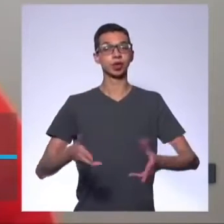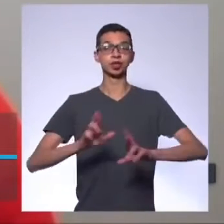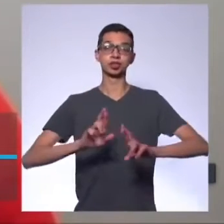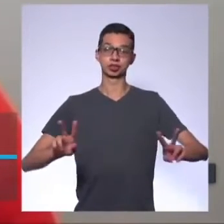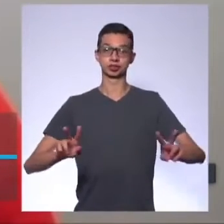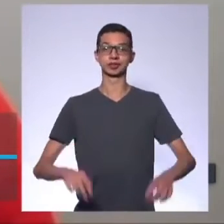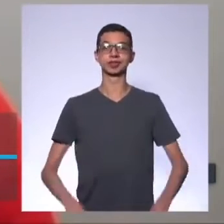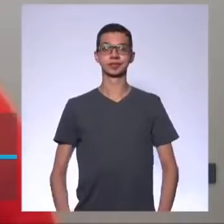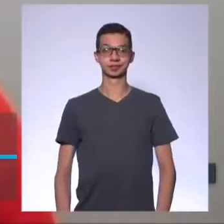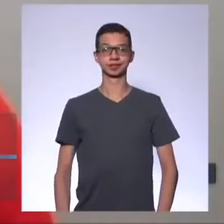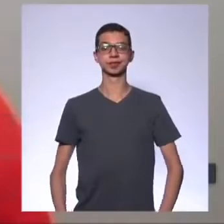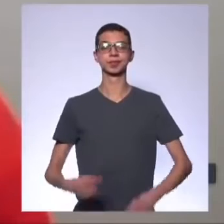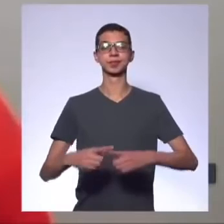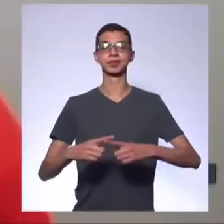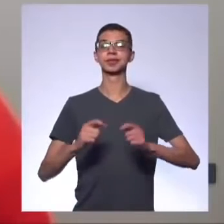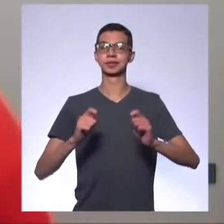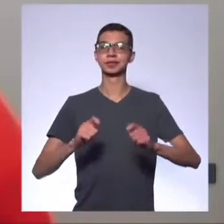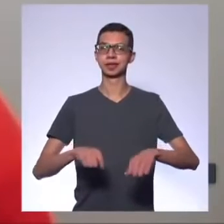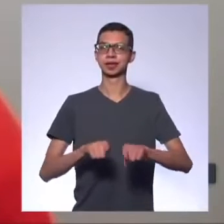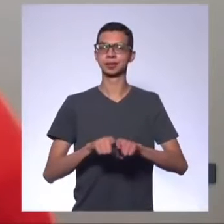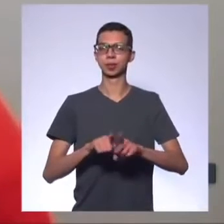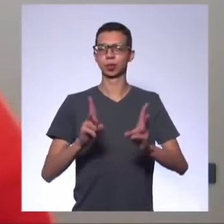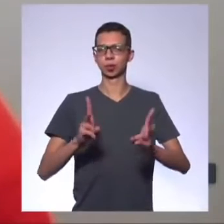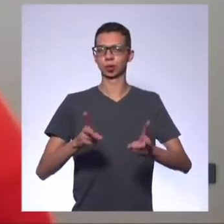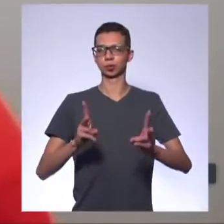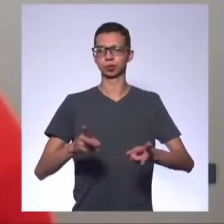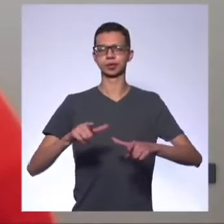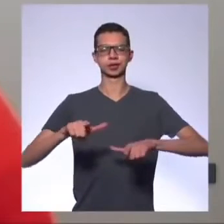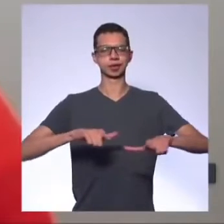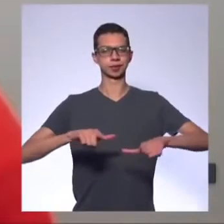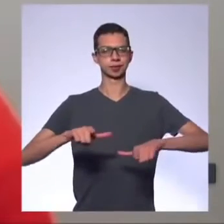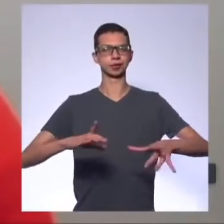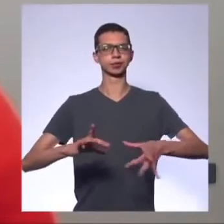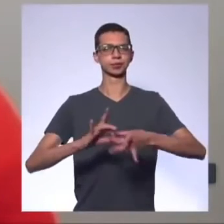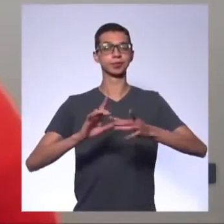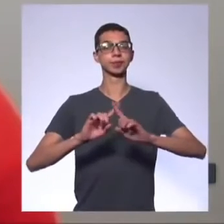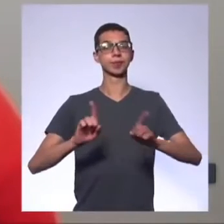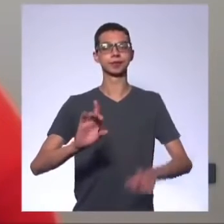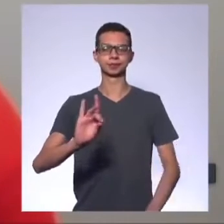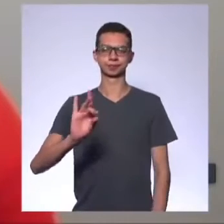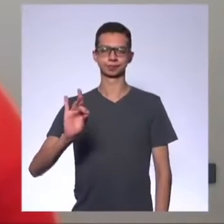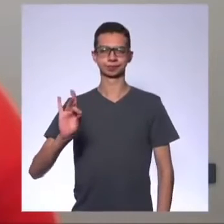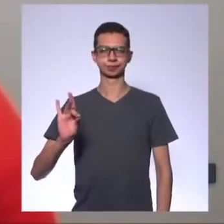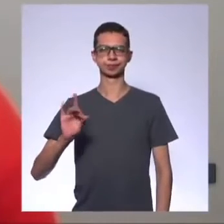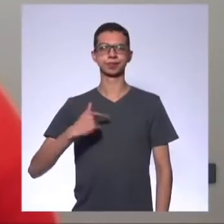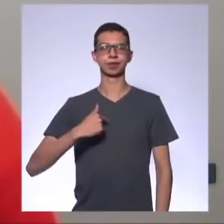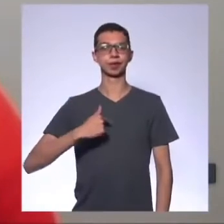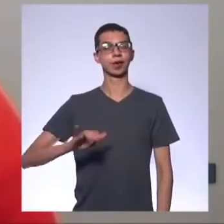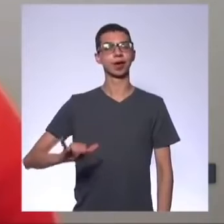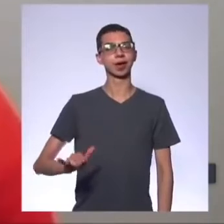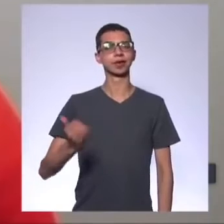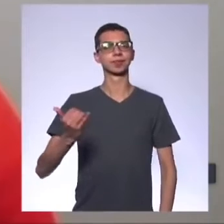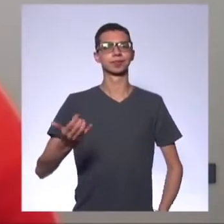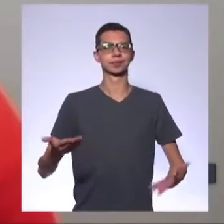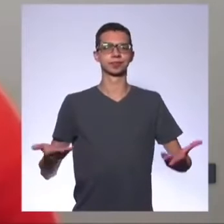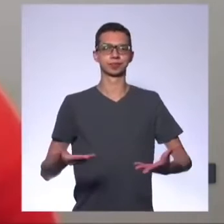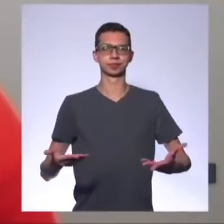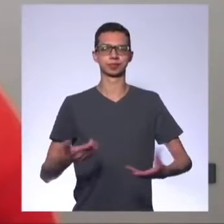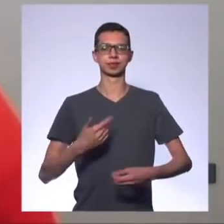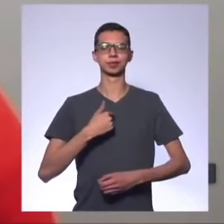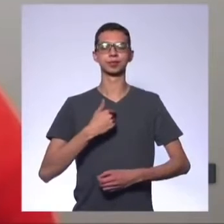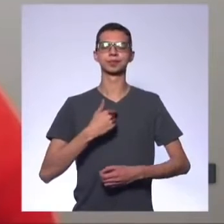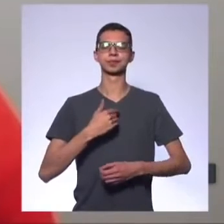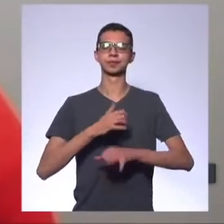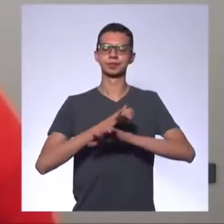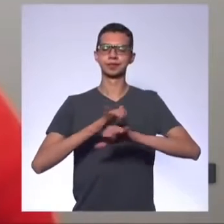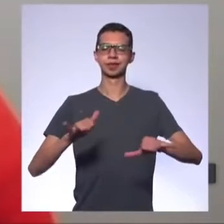né? Uma nova possibilidade da gente continuar esse trabalho conjuntamente. E eu aproveito aqui para desejar uma